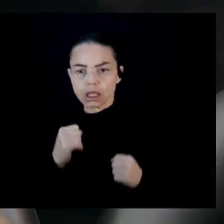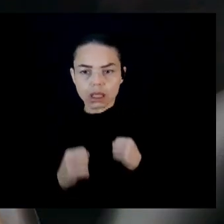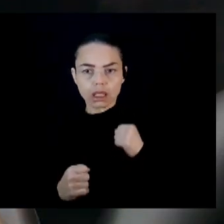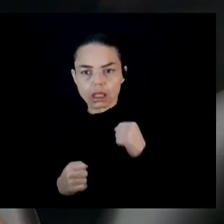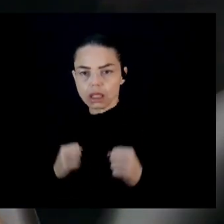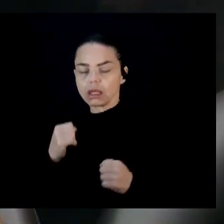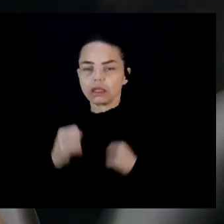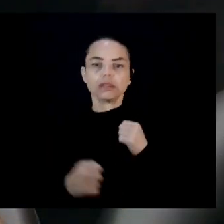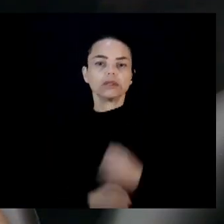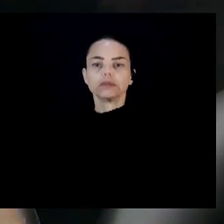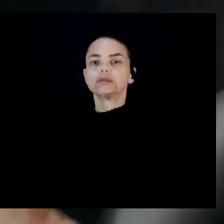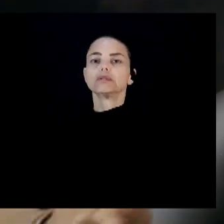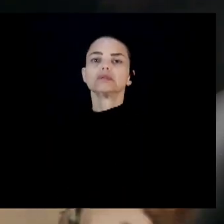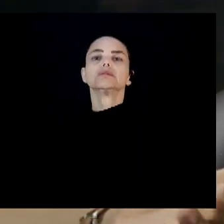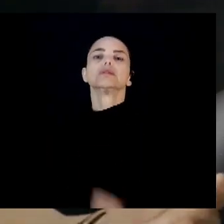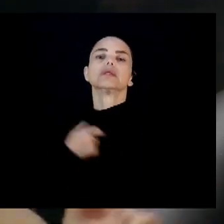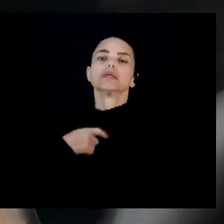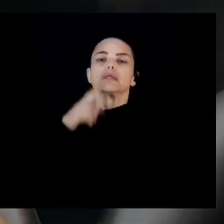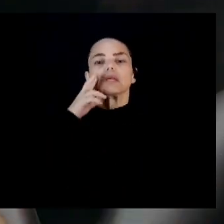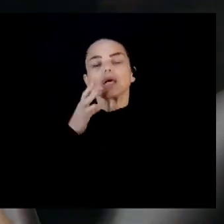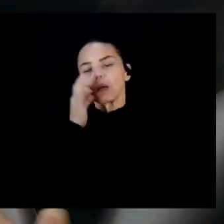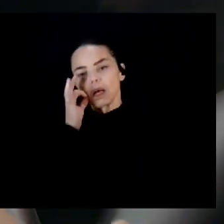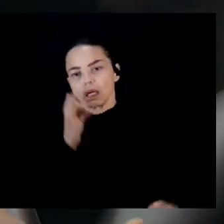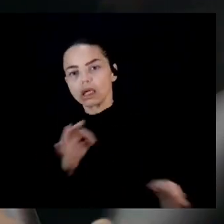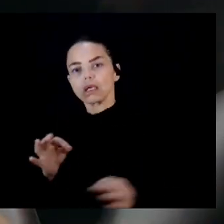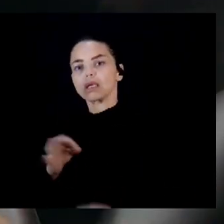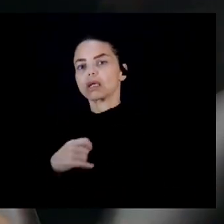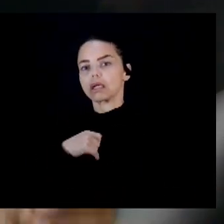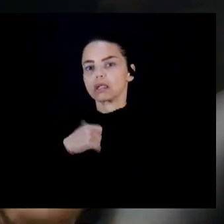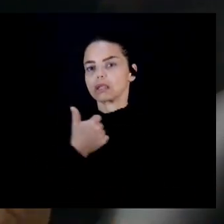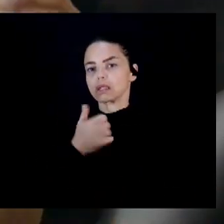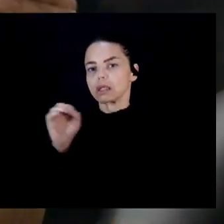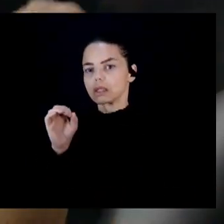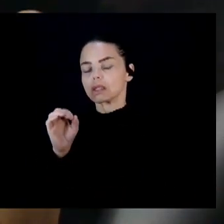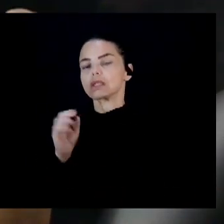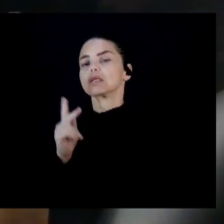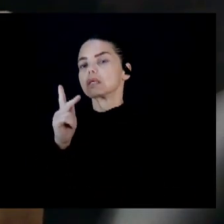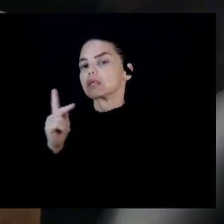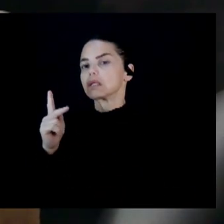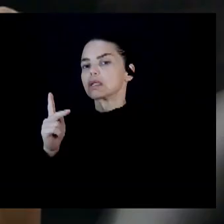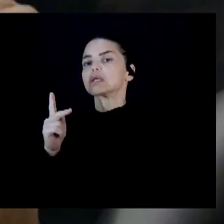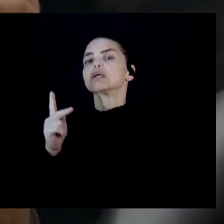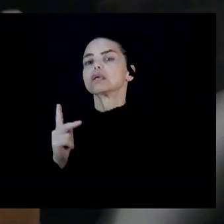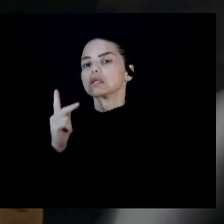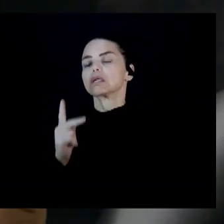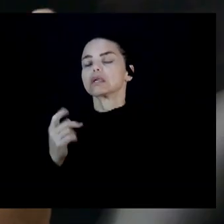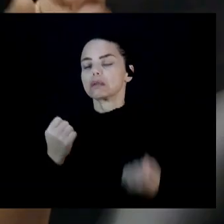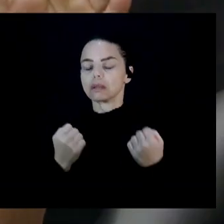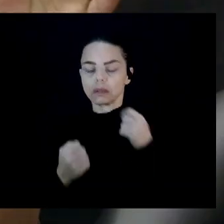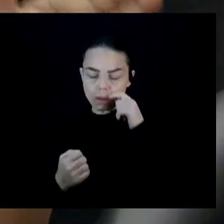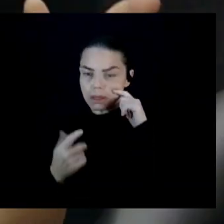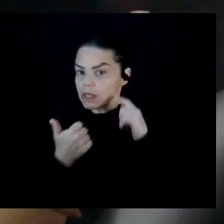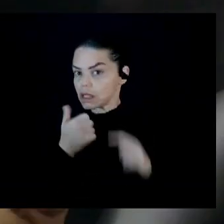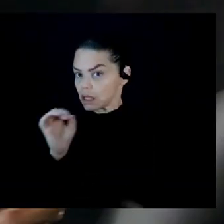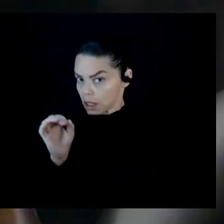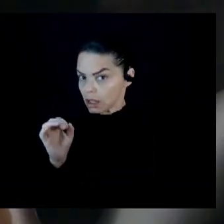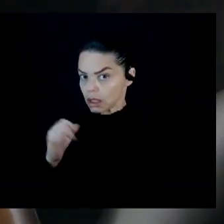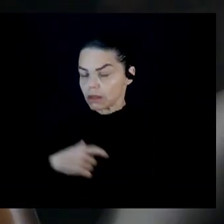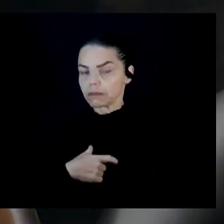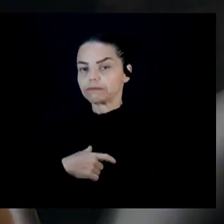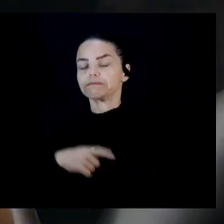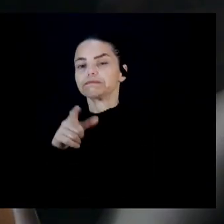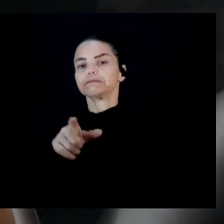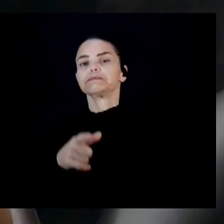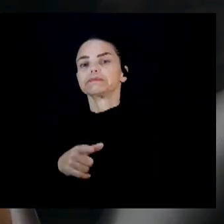corrida durante alguns anos. Pesava 60 quilos, era uma outra realidade. E eu senti isso na pele, principalmente sobre essa questão do pace. O que é